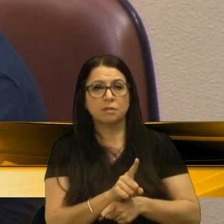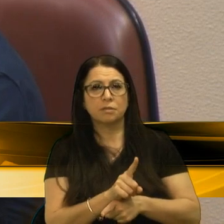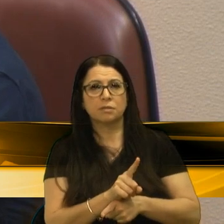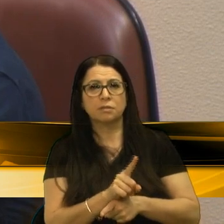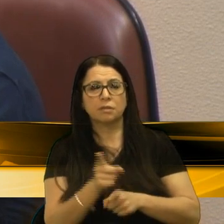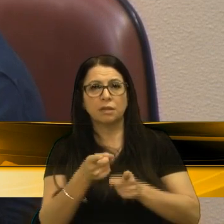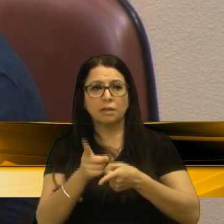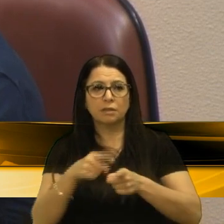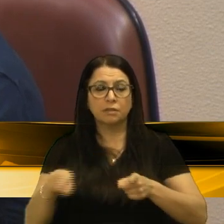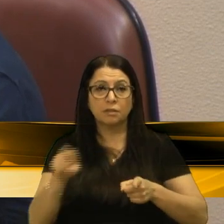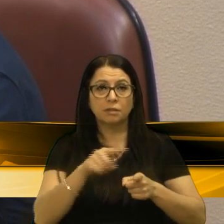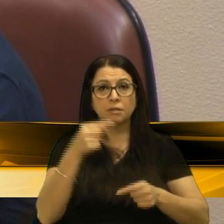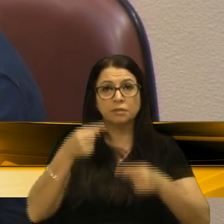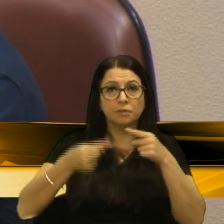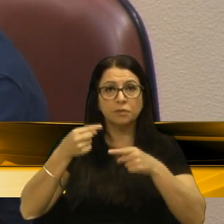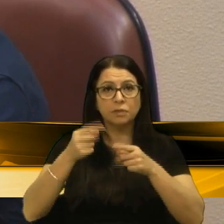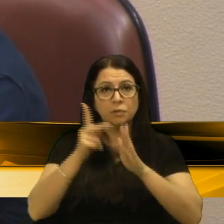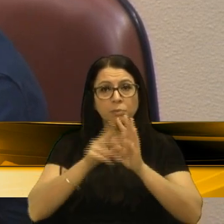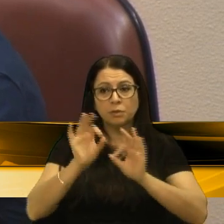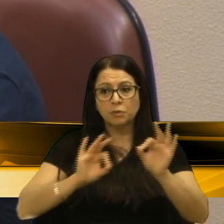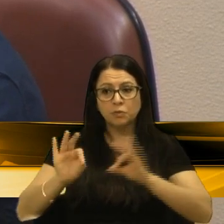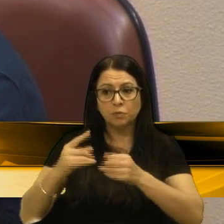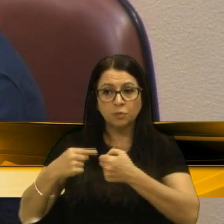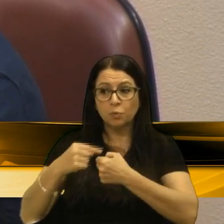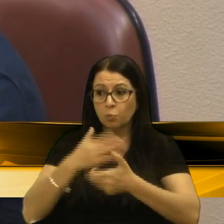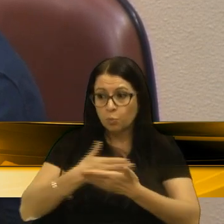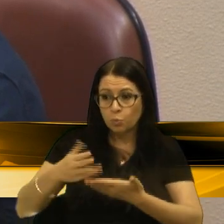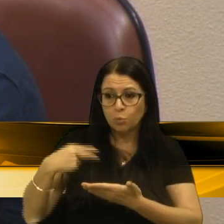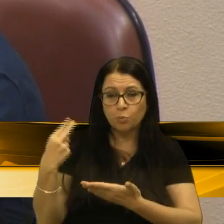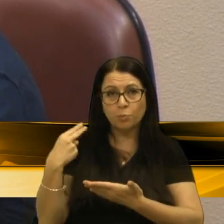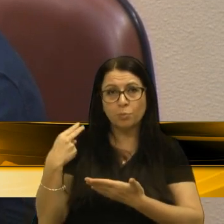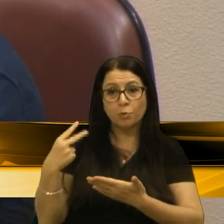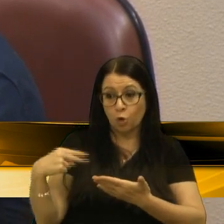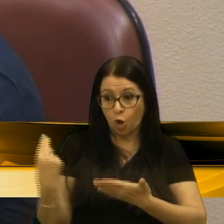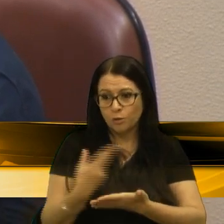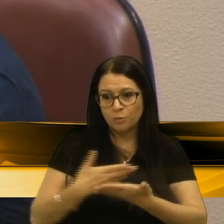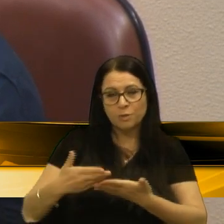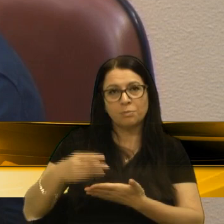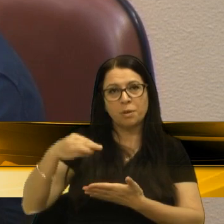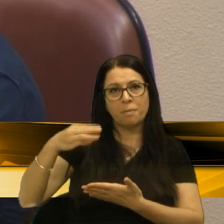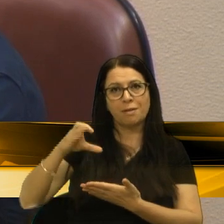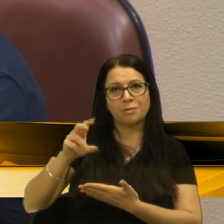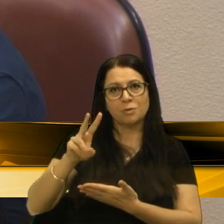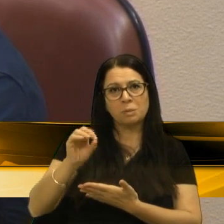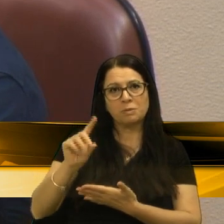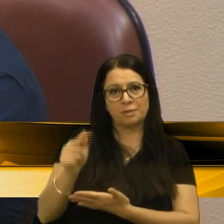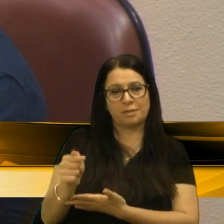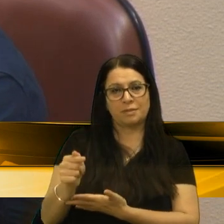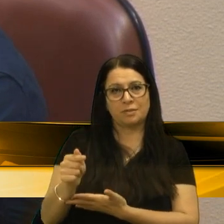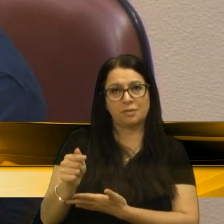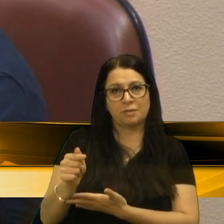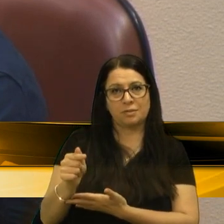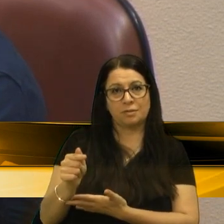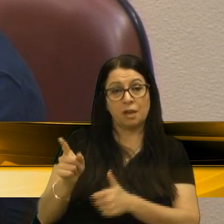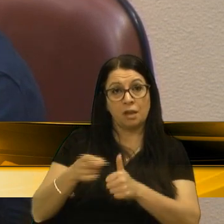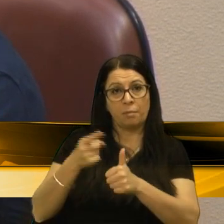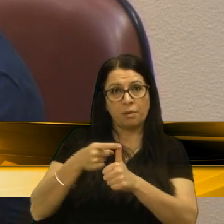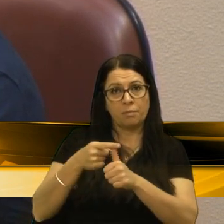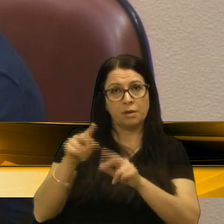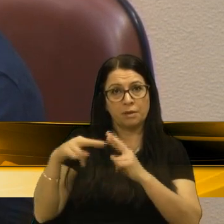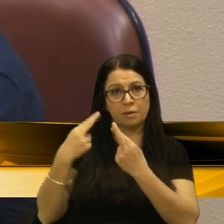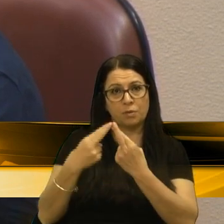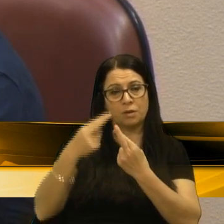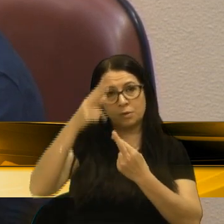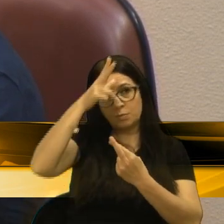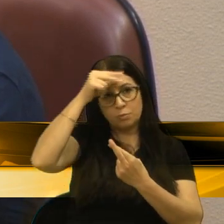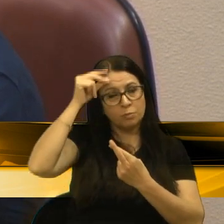provocou a discussão do plano diretor fomos nós em março de 2017. Mas a primeira audiência